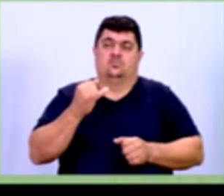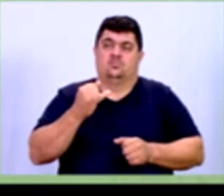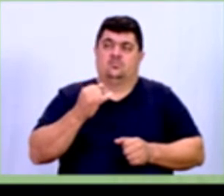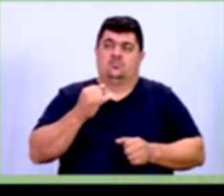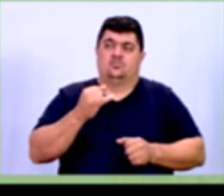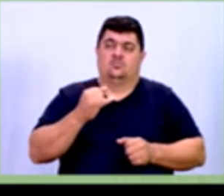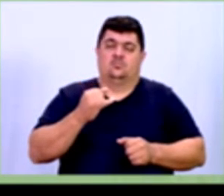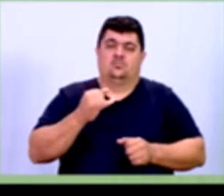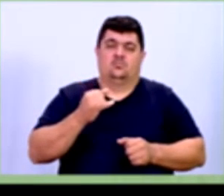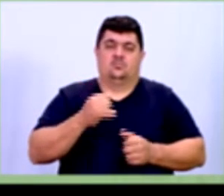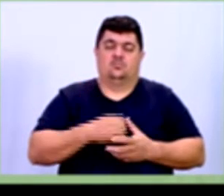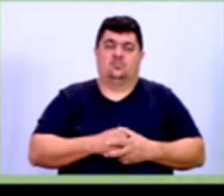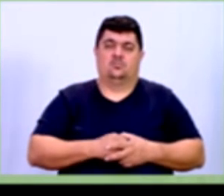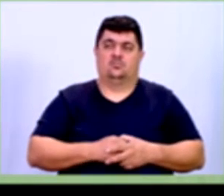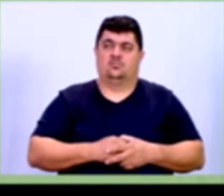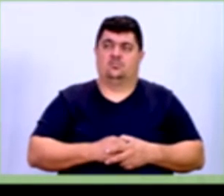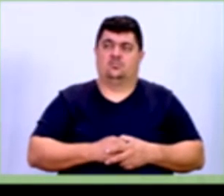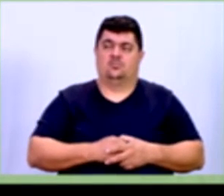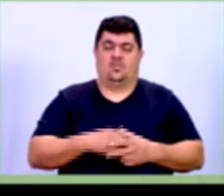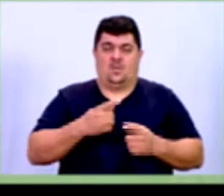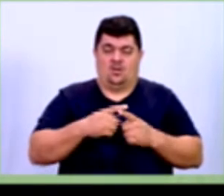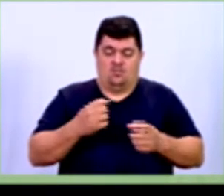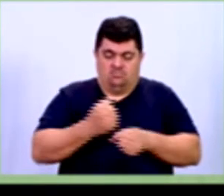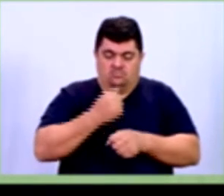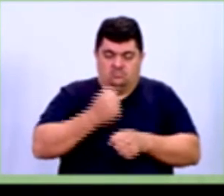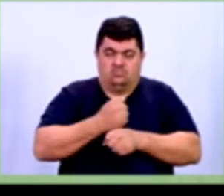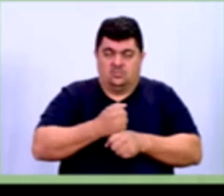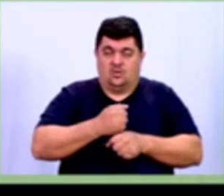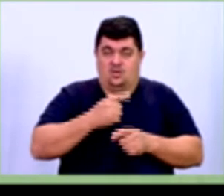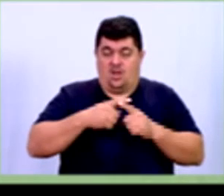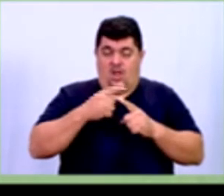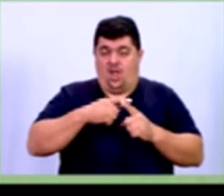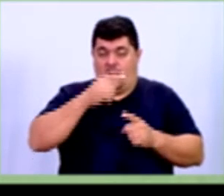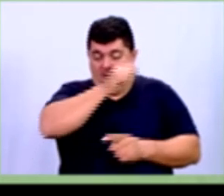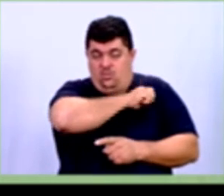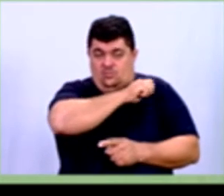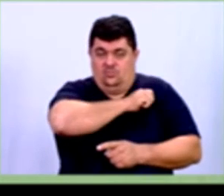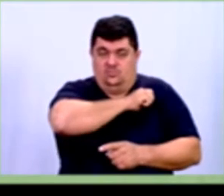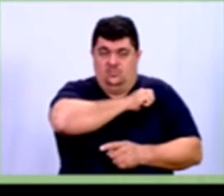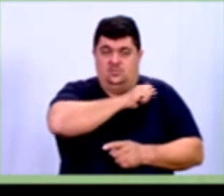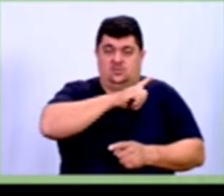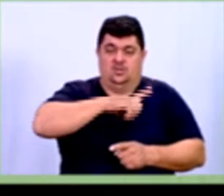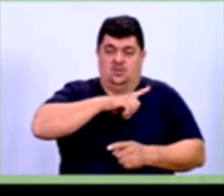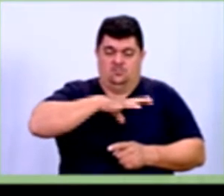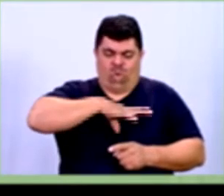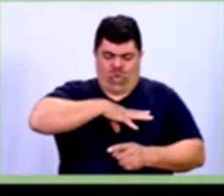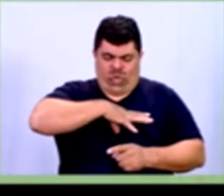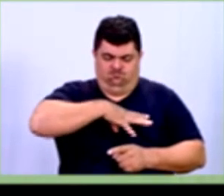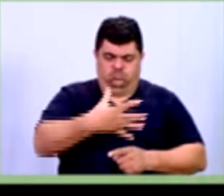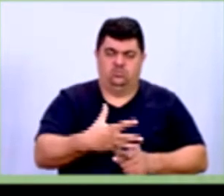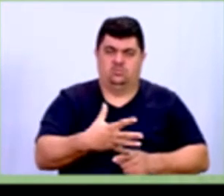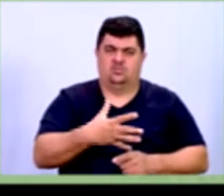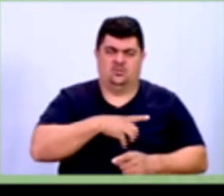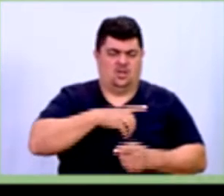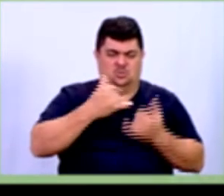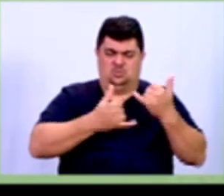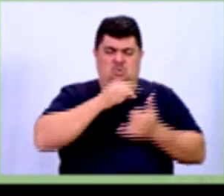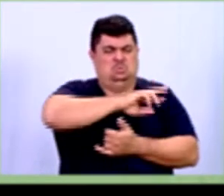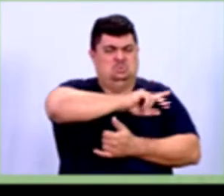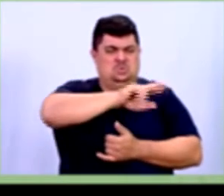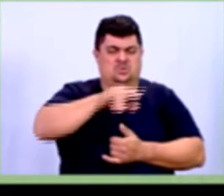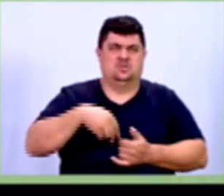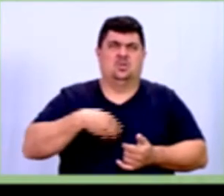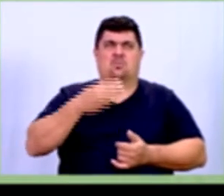importante, para construir a autoconfiança do aluno. Existem vários tipos de jogos. Jogos